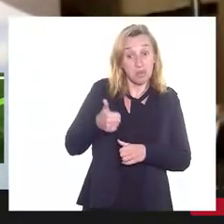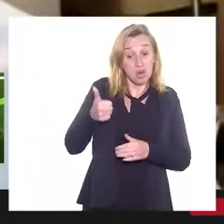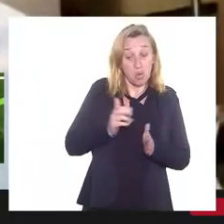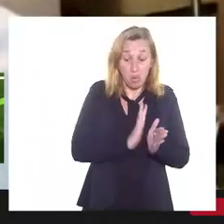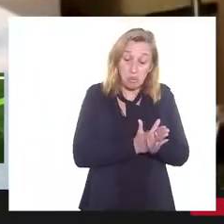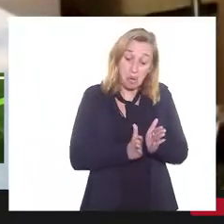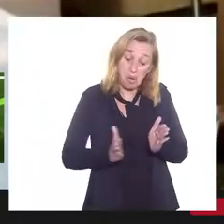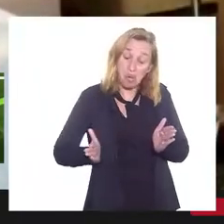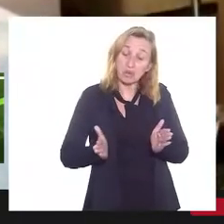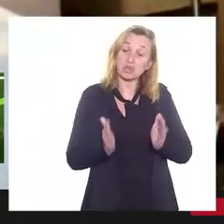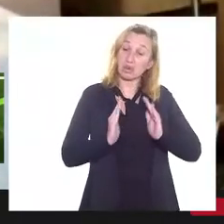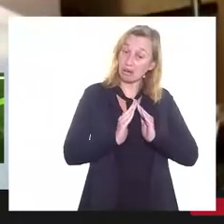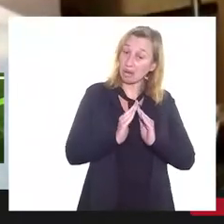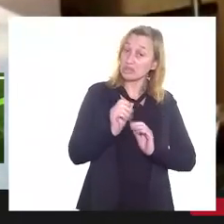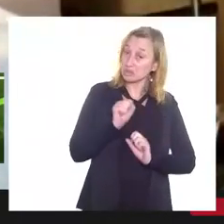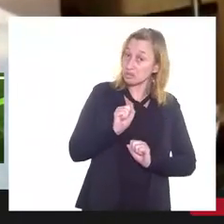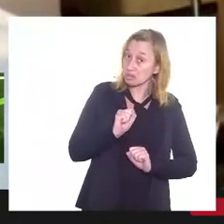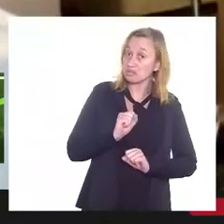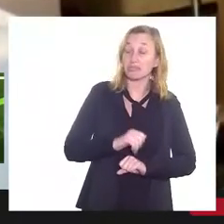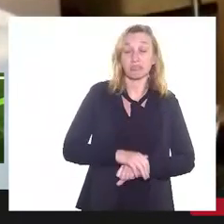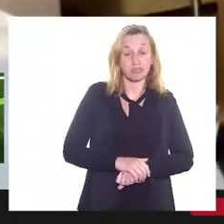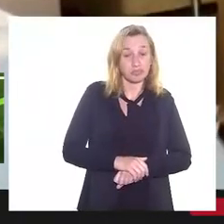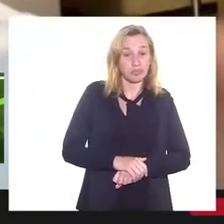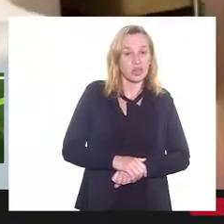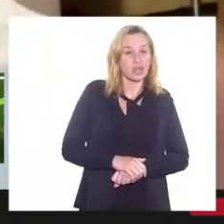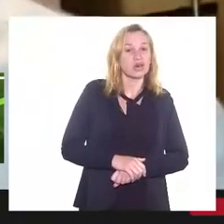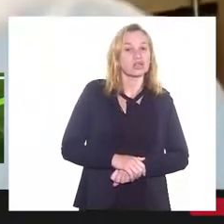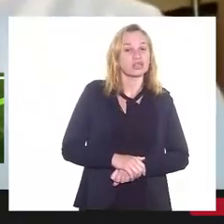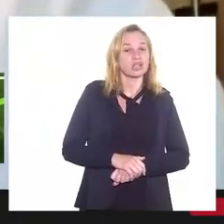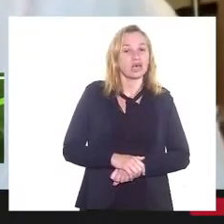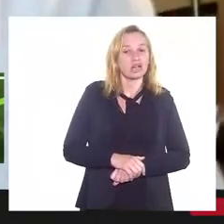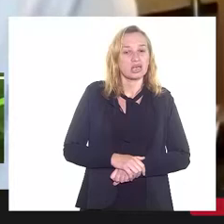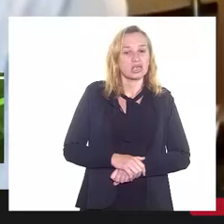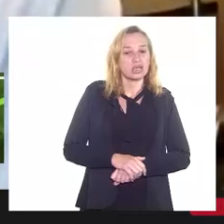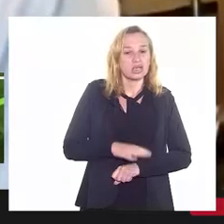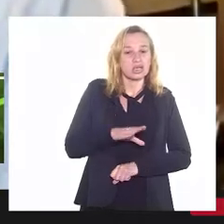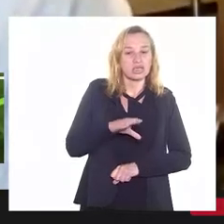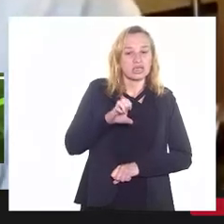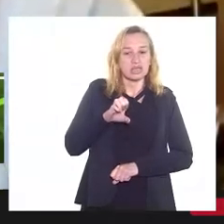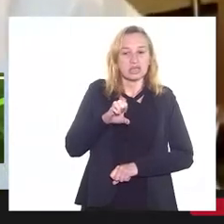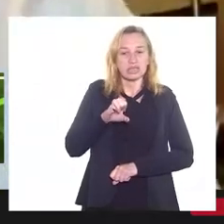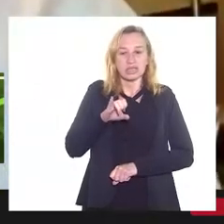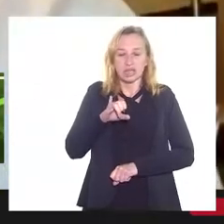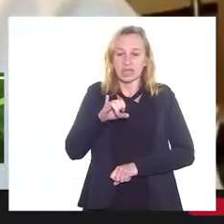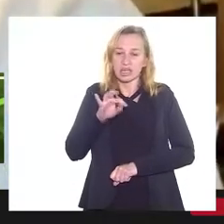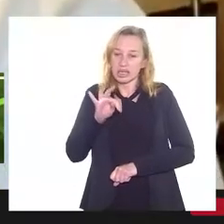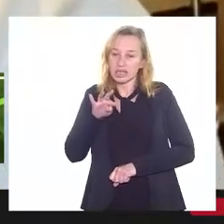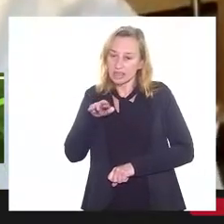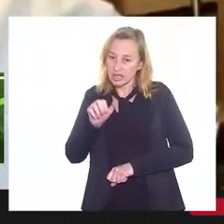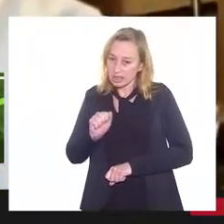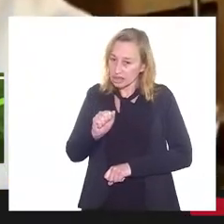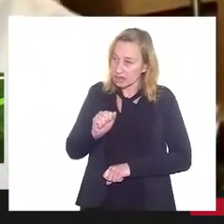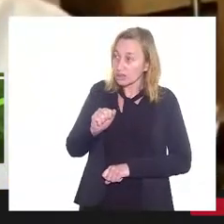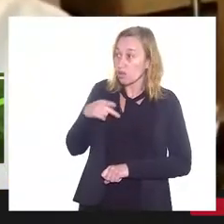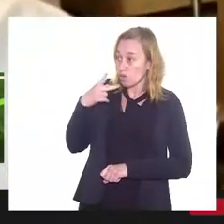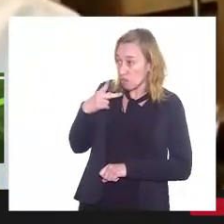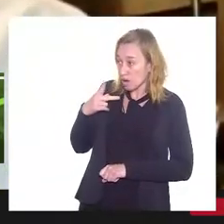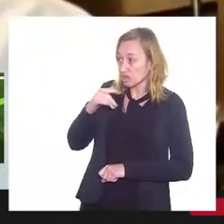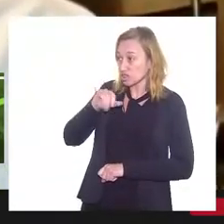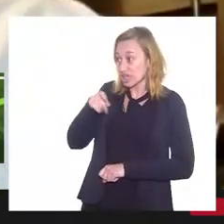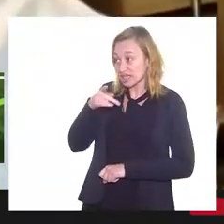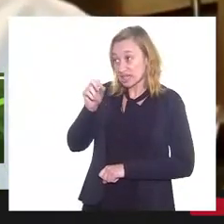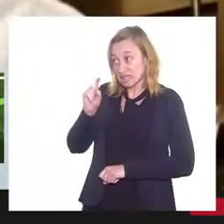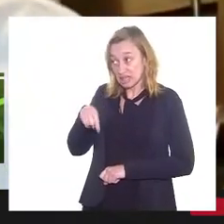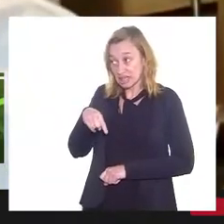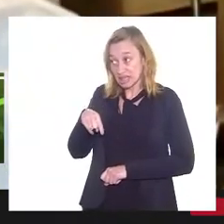pouco de ordem na casa naquelas seitas e o chão de receitas hoje já são